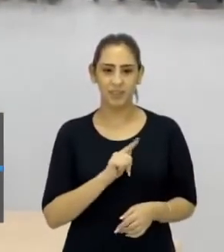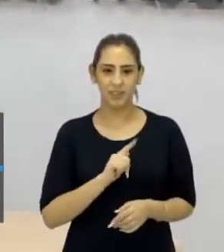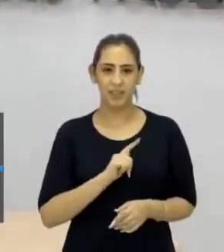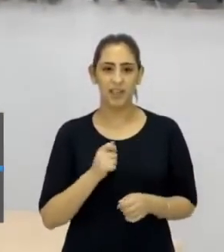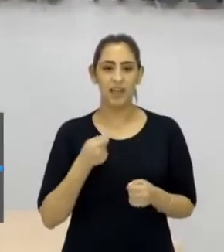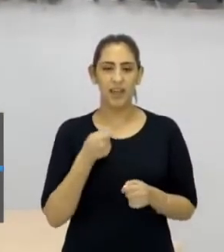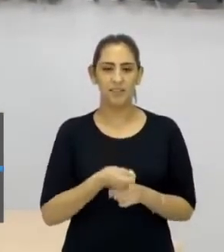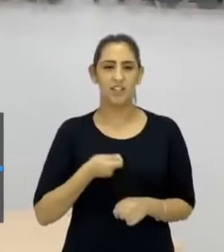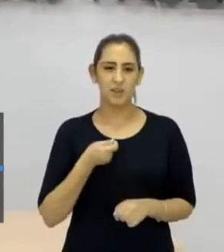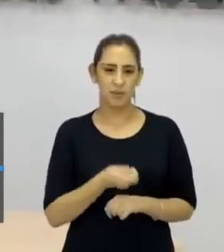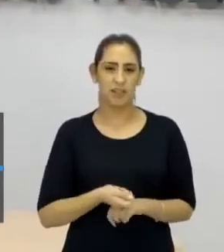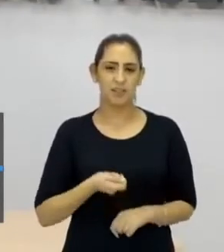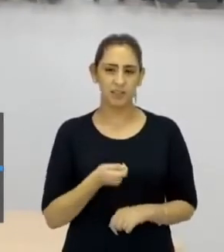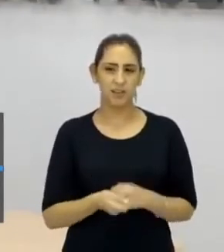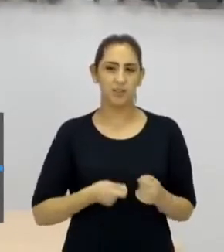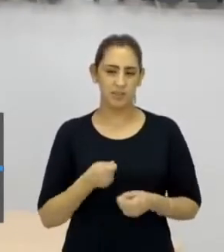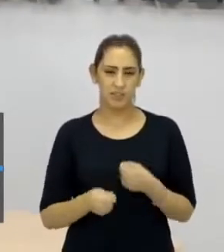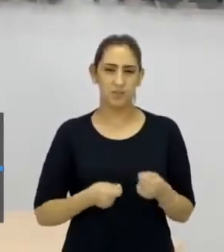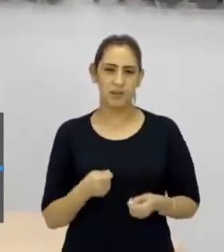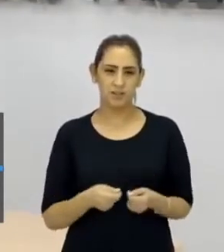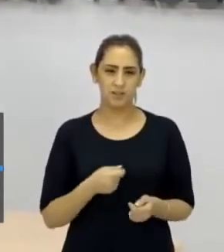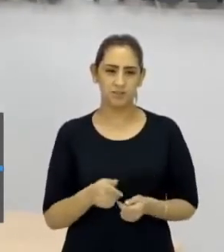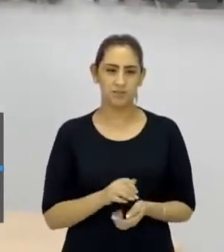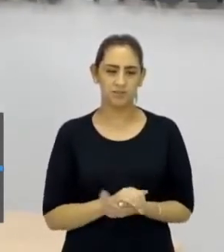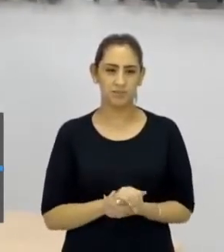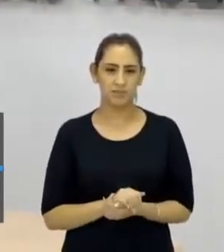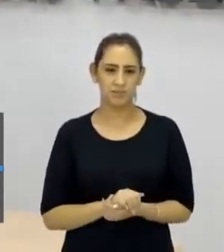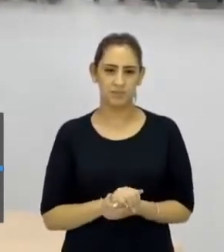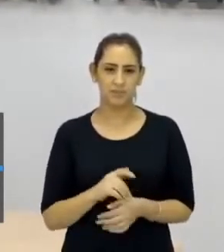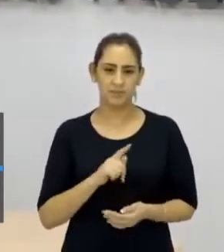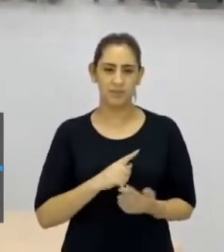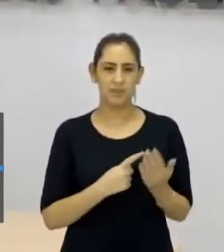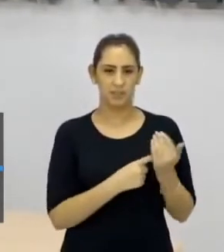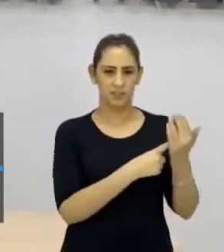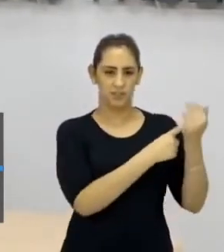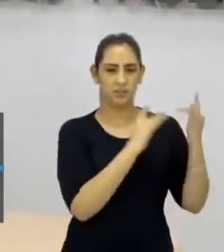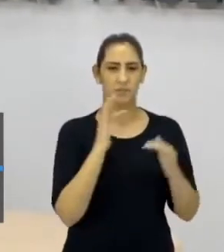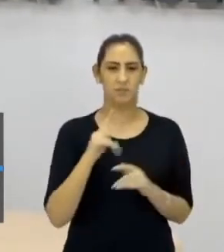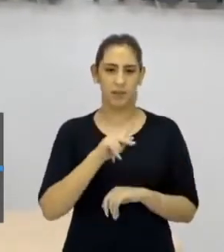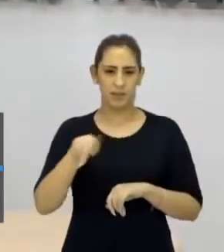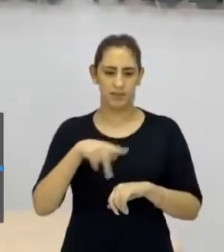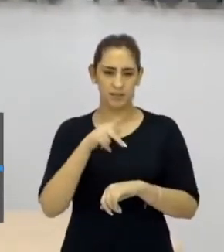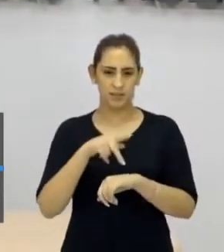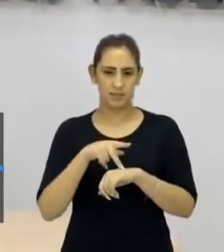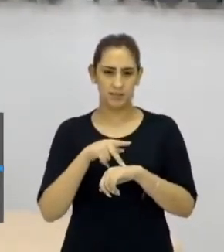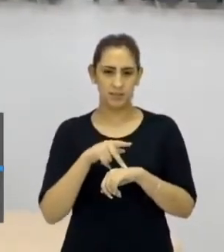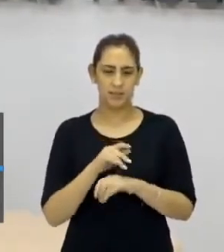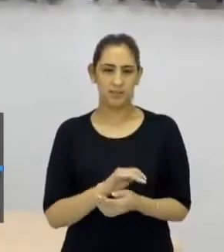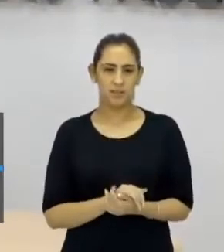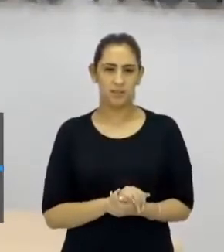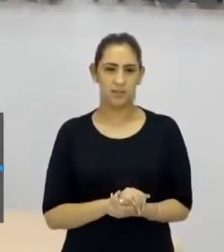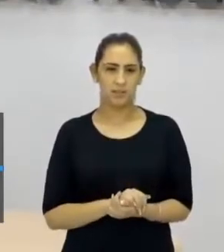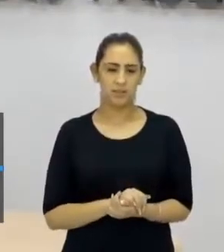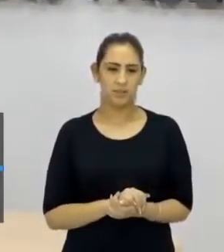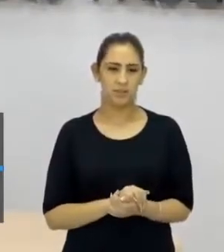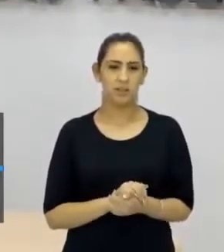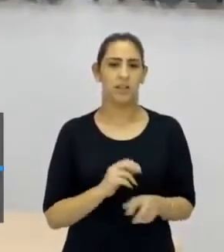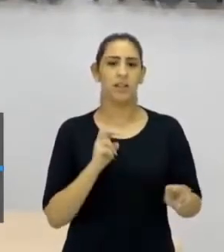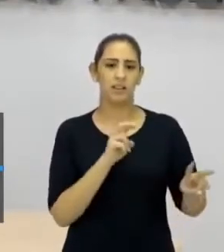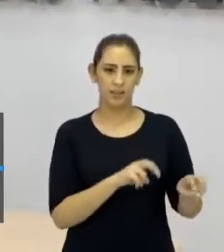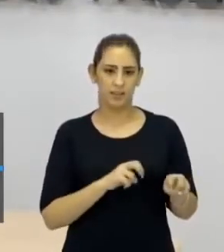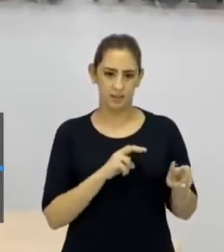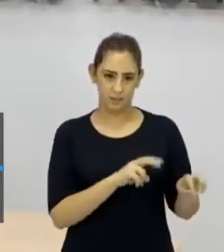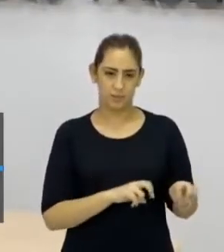aí em tecnologia, né, o que faz ser um dos principais países, né, exportadores aí, tanto da